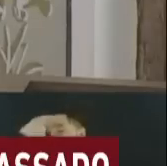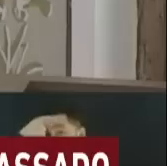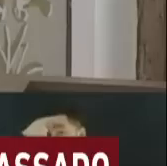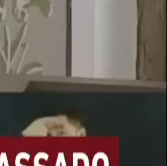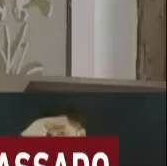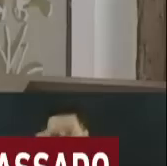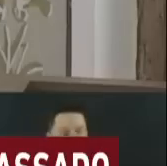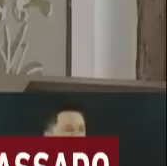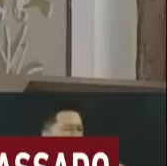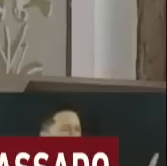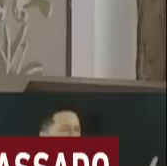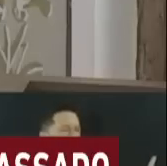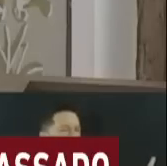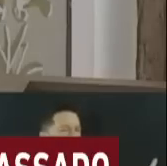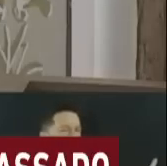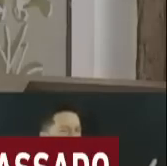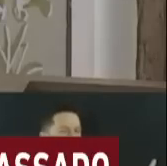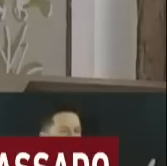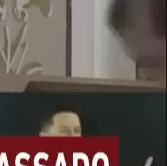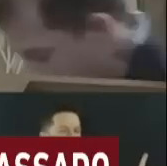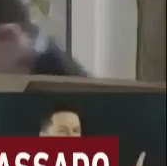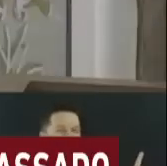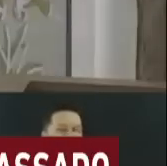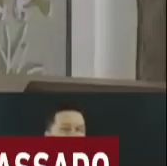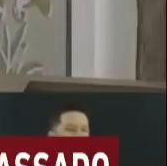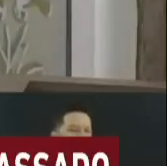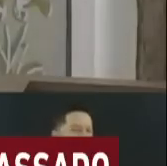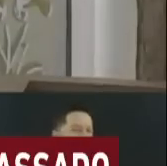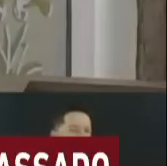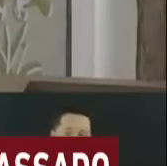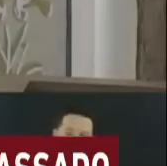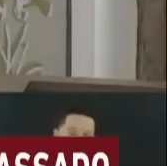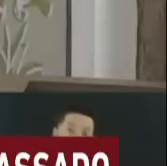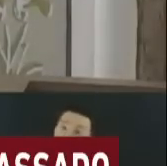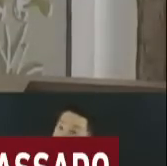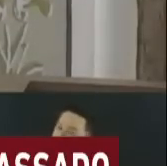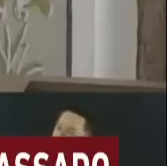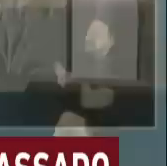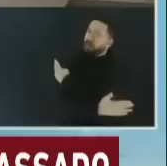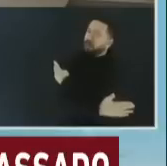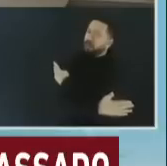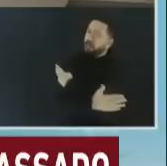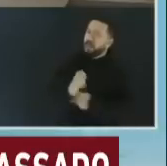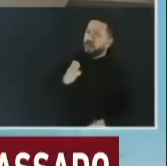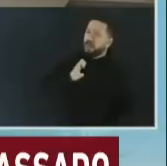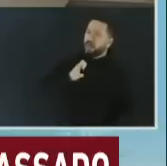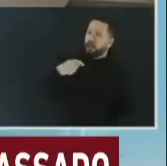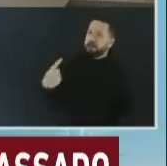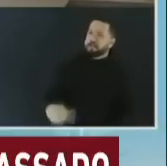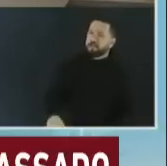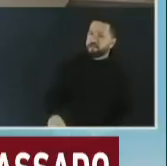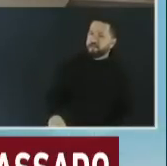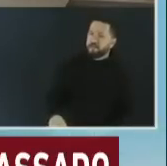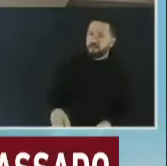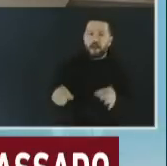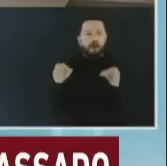o relatório do Conselho de Ética aqui da Câmara de Curitiba diz que o vereador quebrou o decoro parlamentar quando invadiu uma